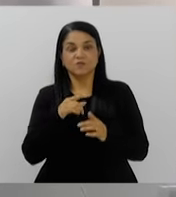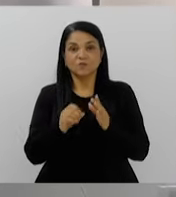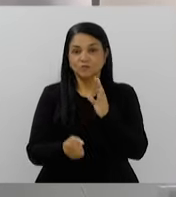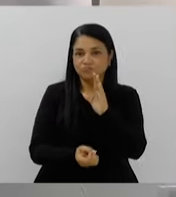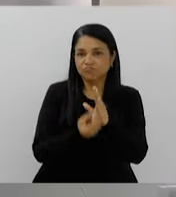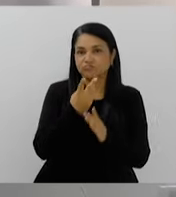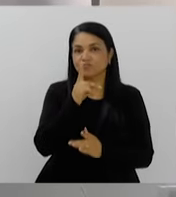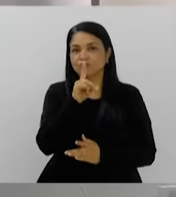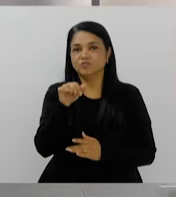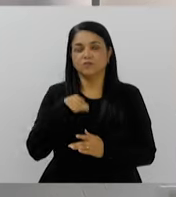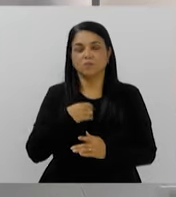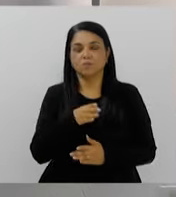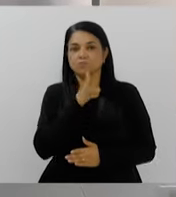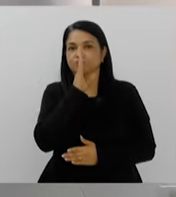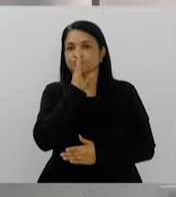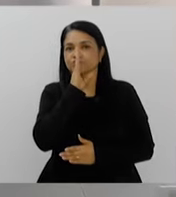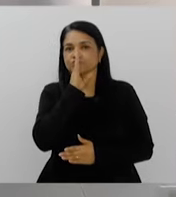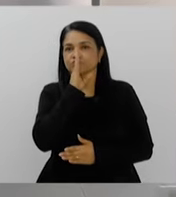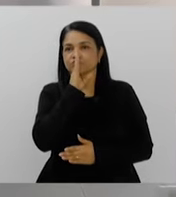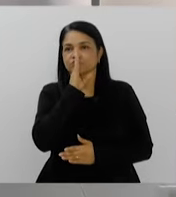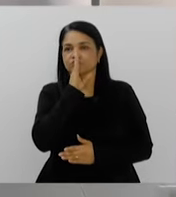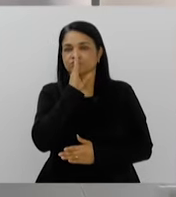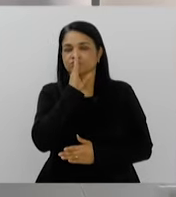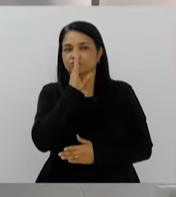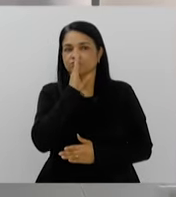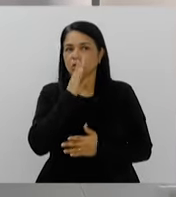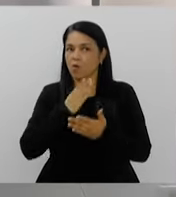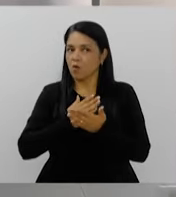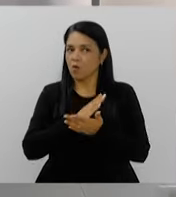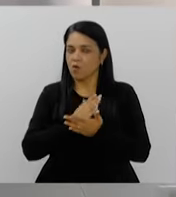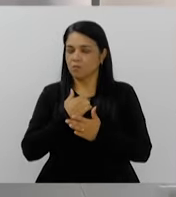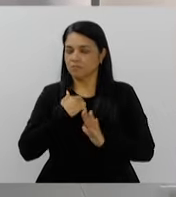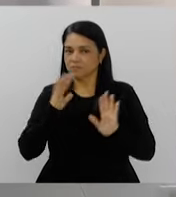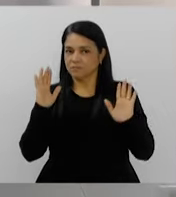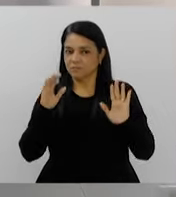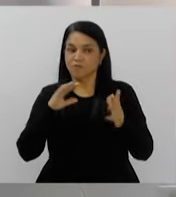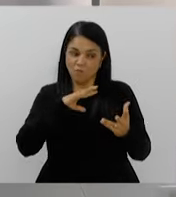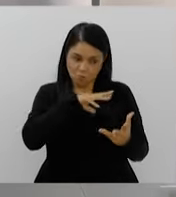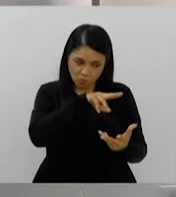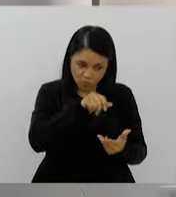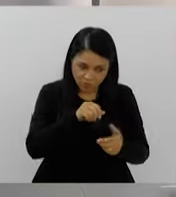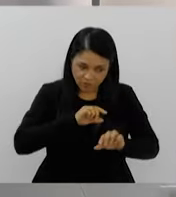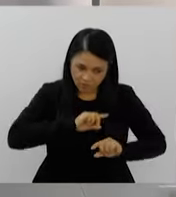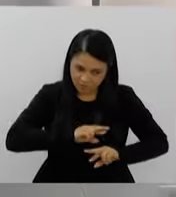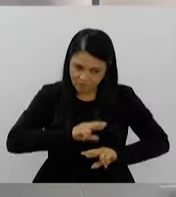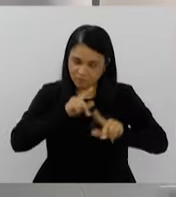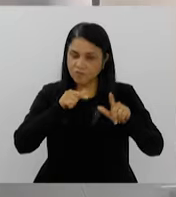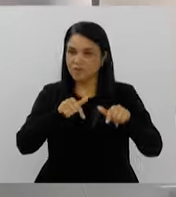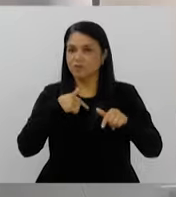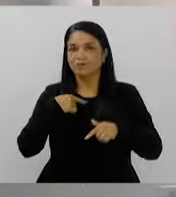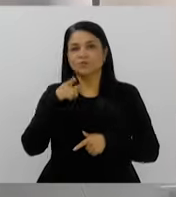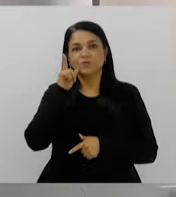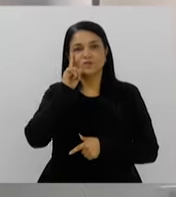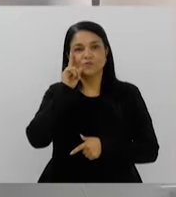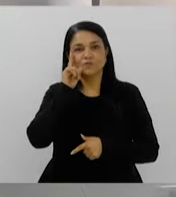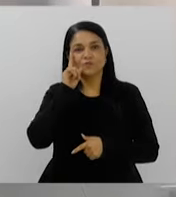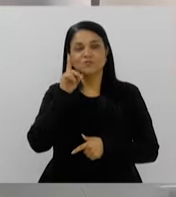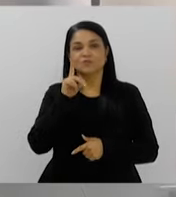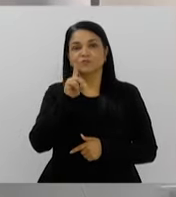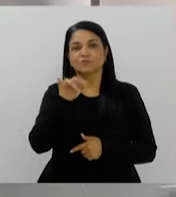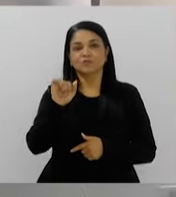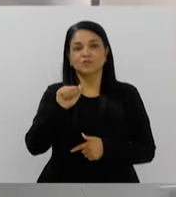Para aparecer, deputado Luiz Paulo. Isso vai mudar o mundo. Eu acho que todo dia deveria ser o dia do